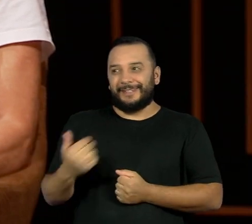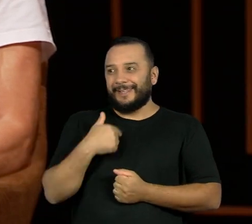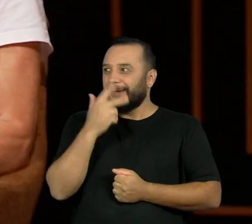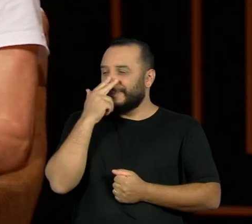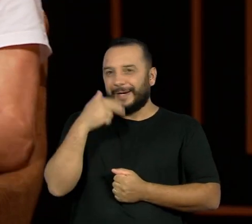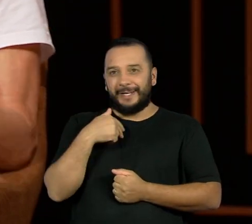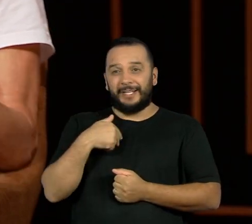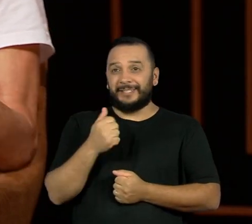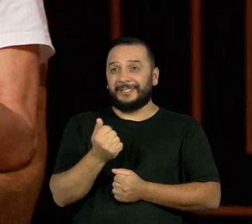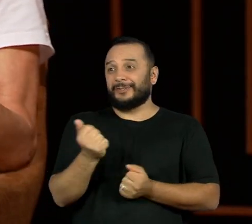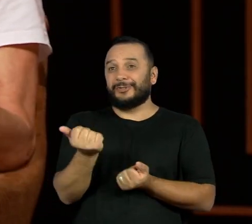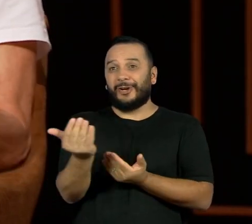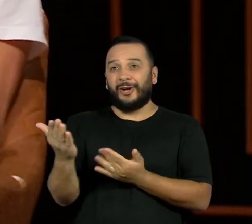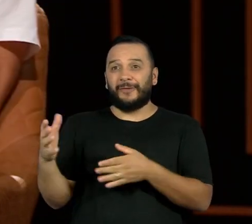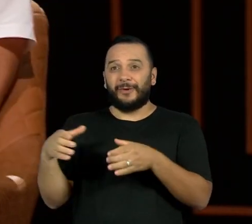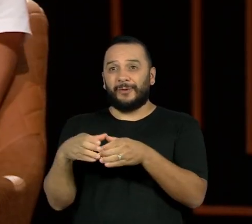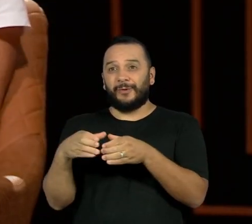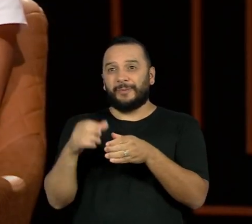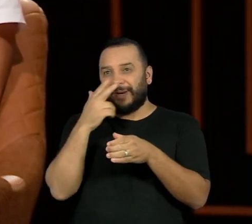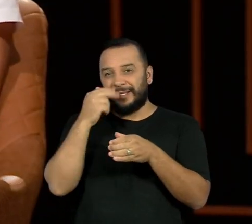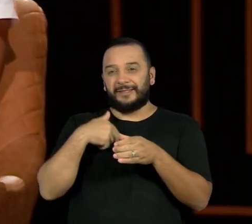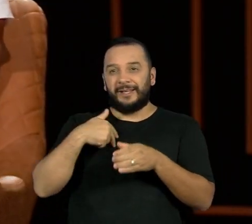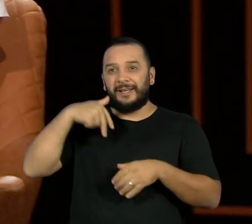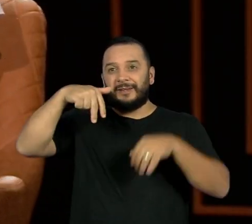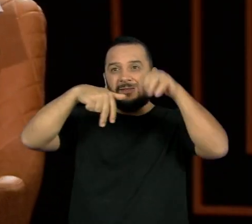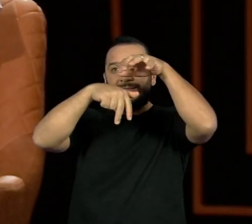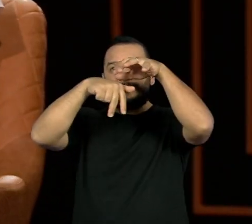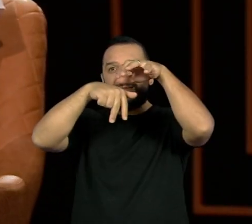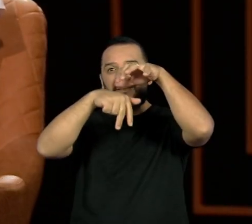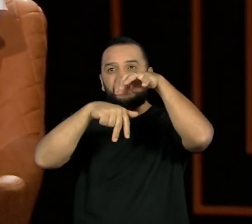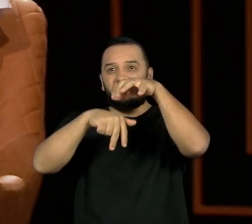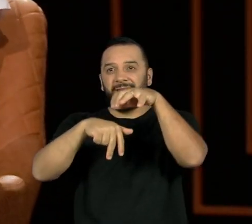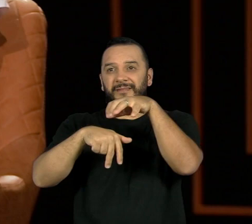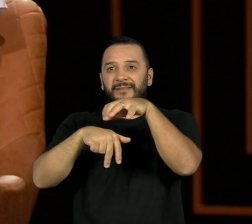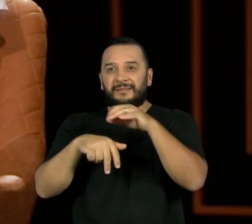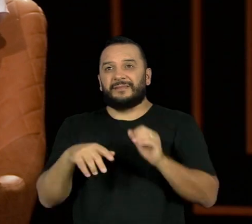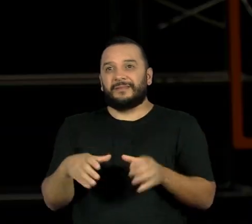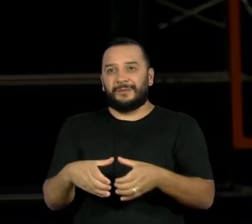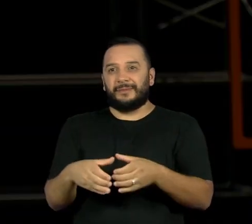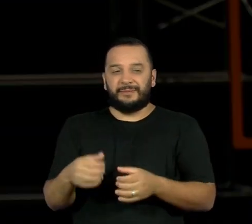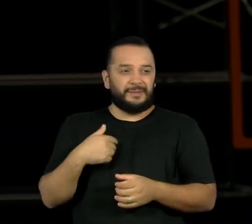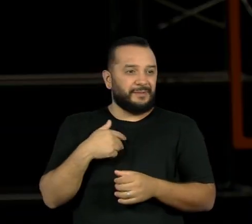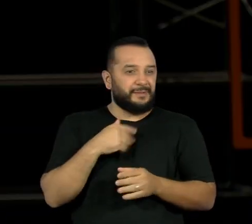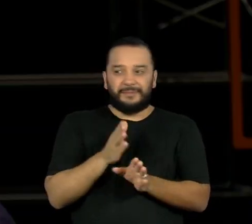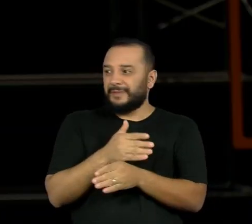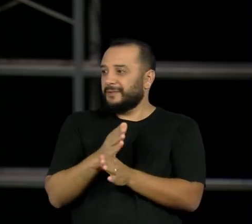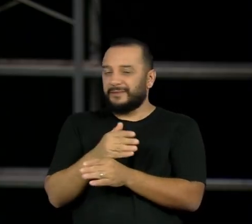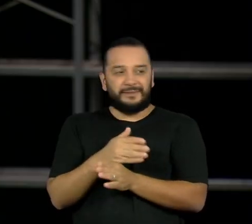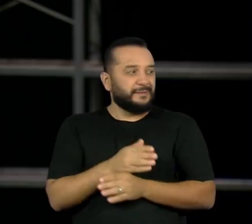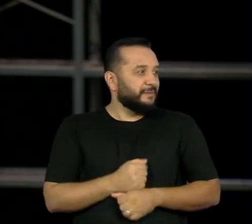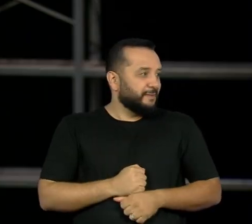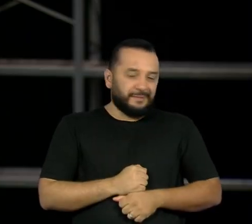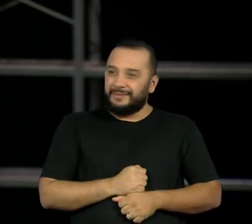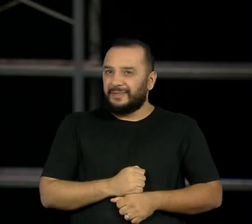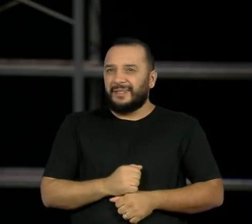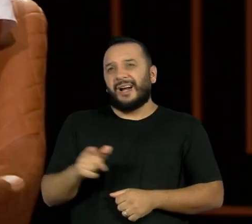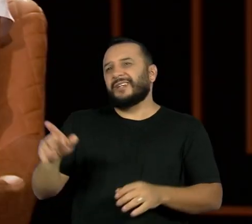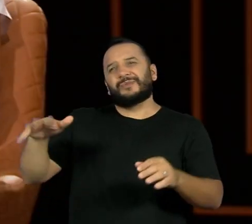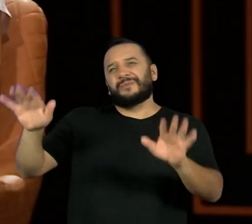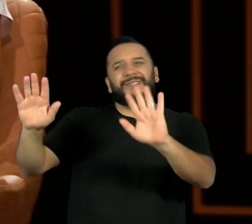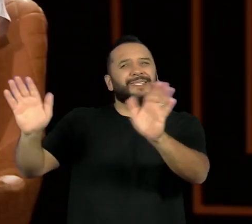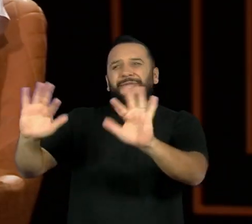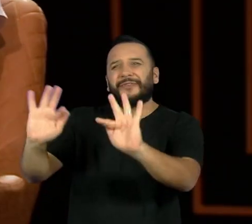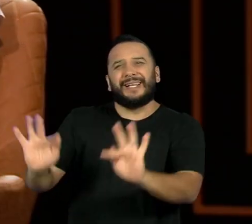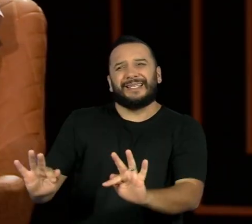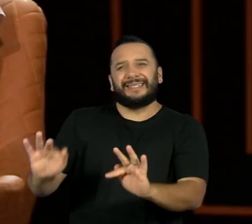até entender, aprender. Eu falei, gente, vocês são felizes demais, eu não consigo lidar com essa alegria